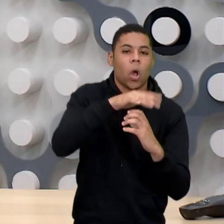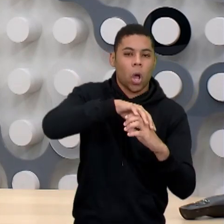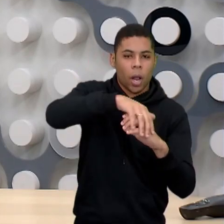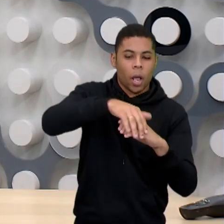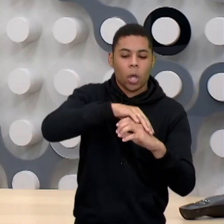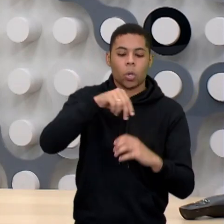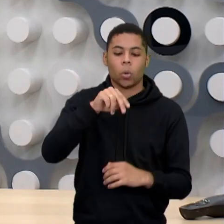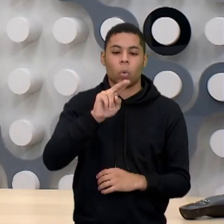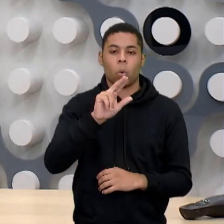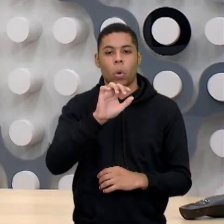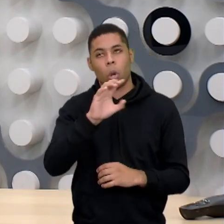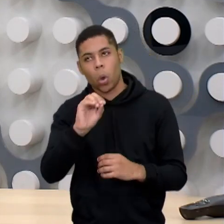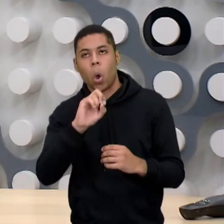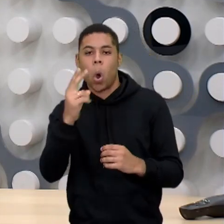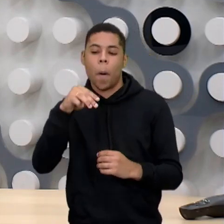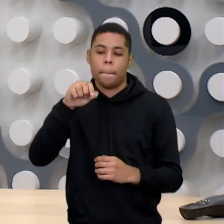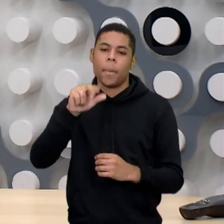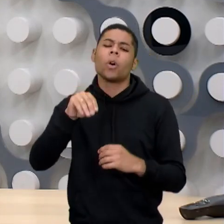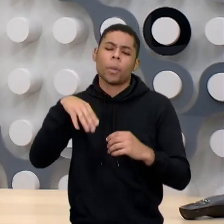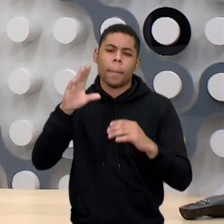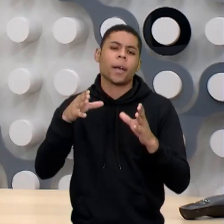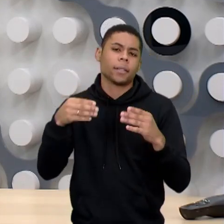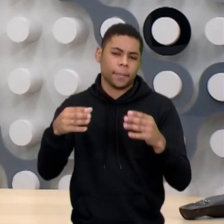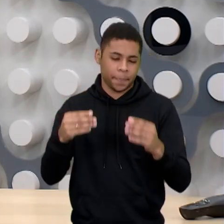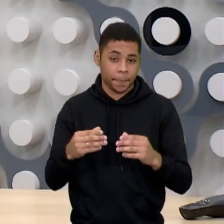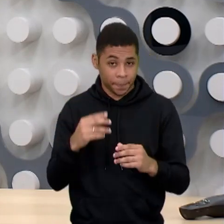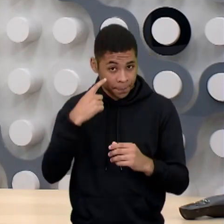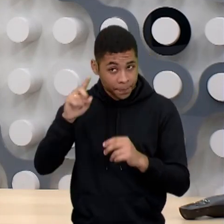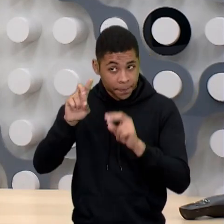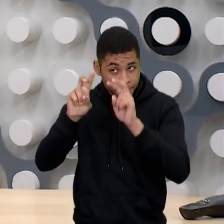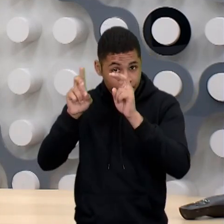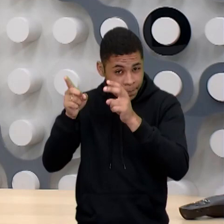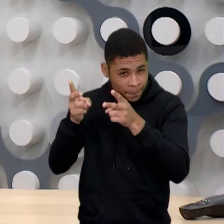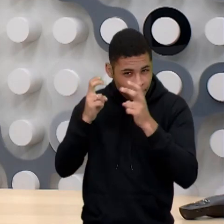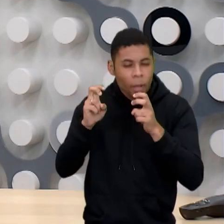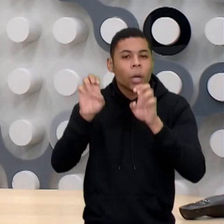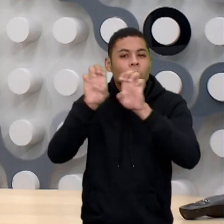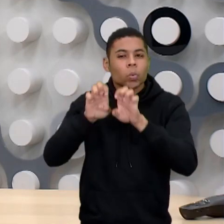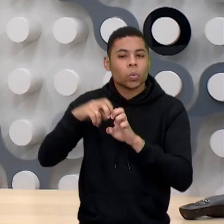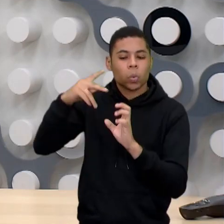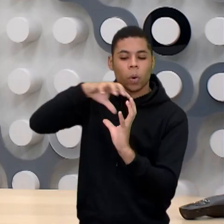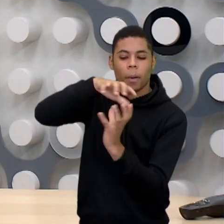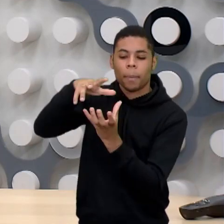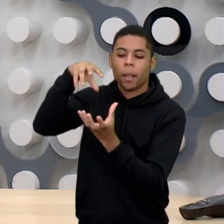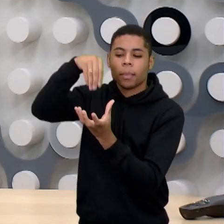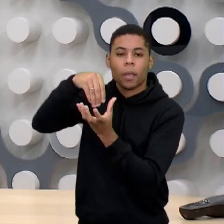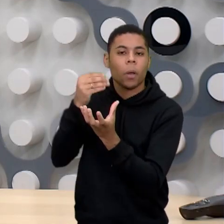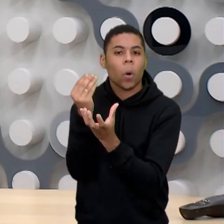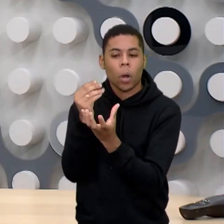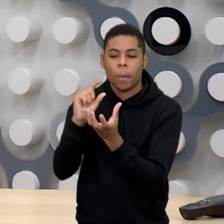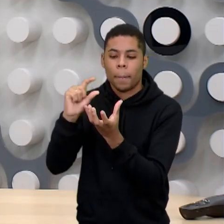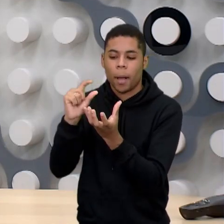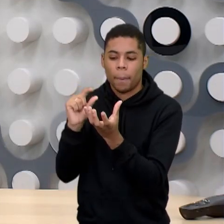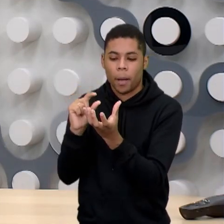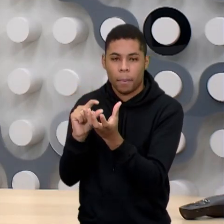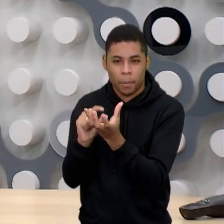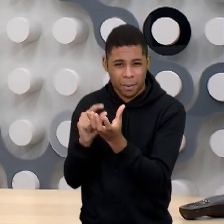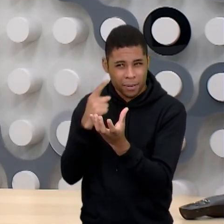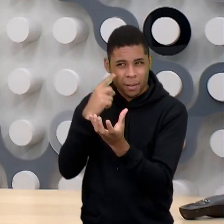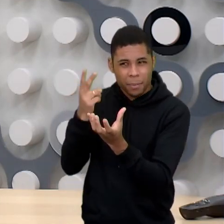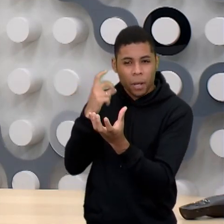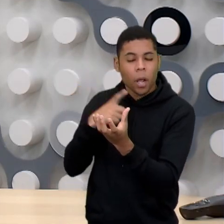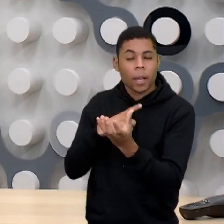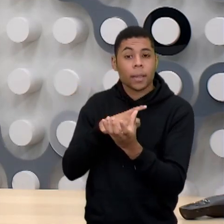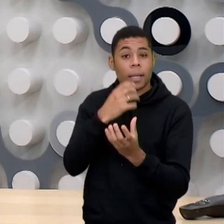e também do manto. Então, essa estrutura interna do nosso planeta, né, que tem mais aí de 6.000 quilômetros